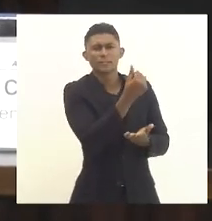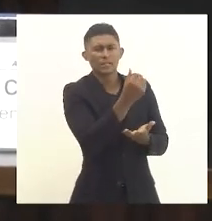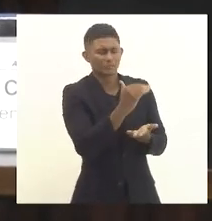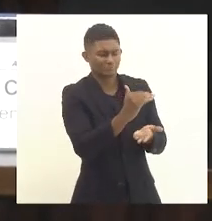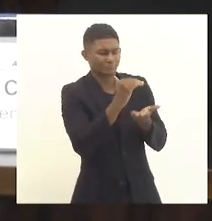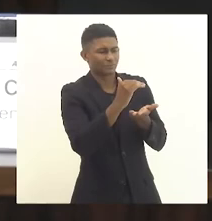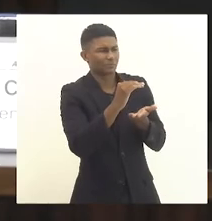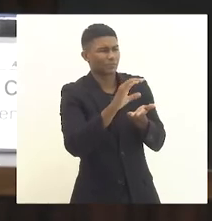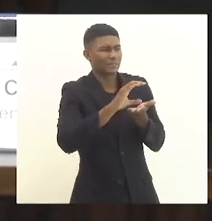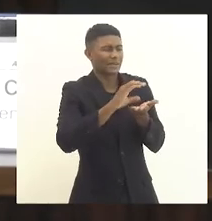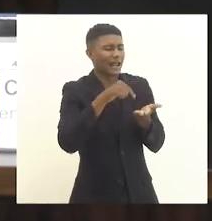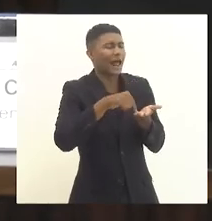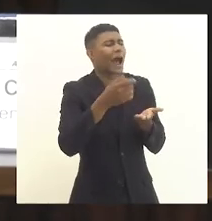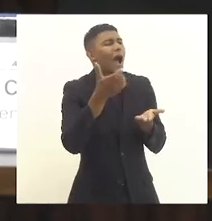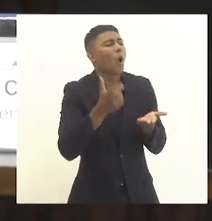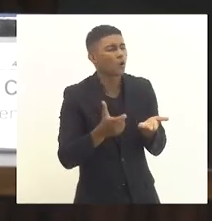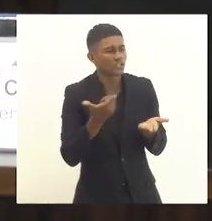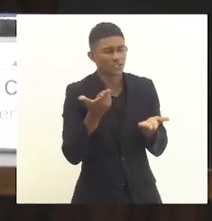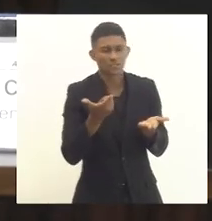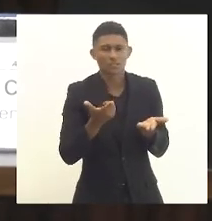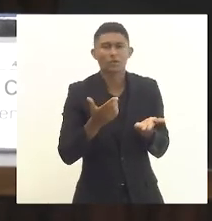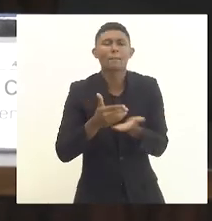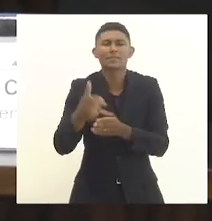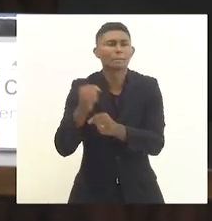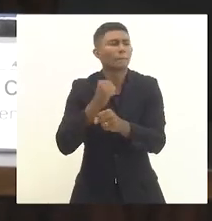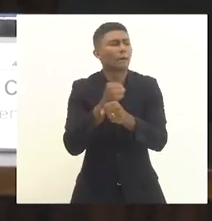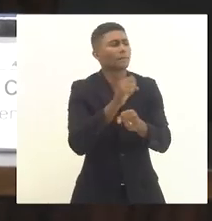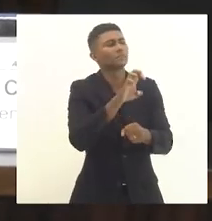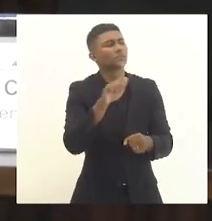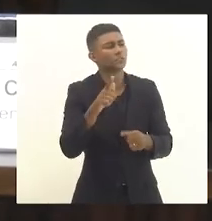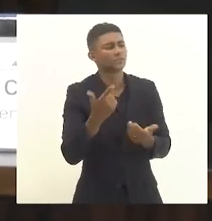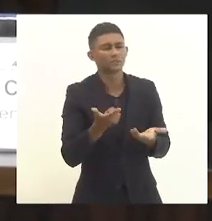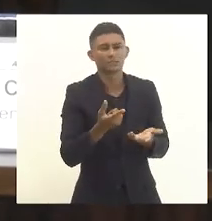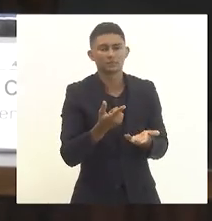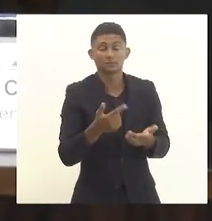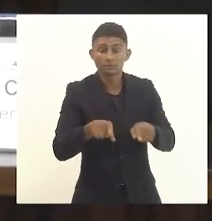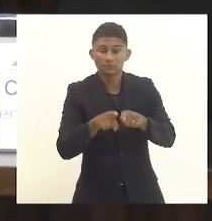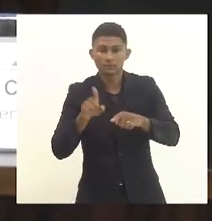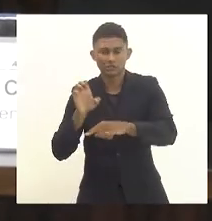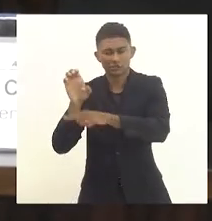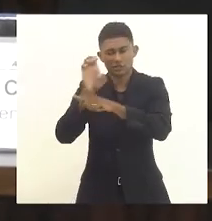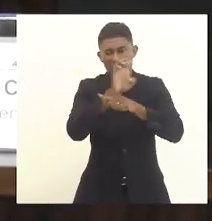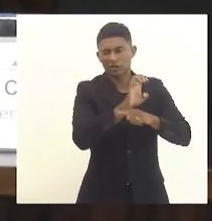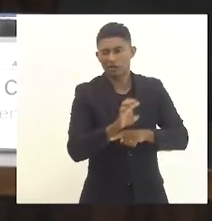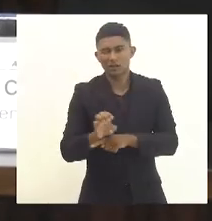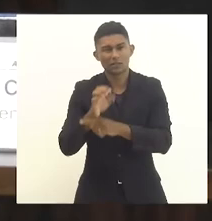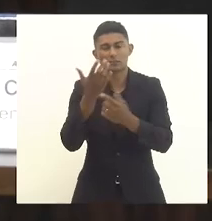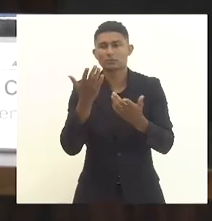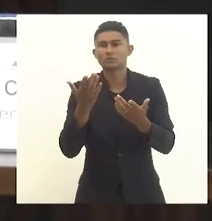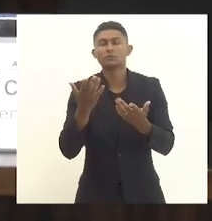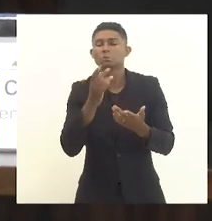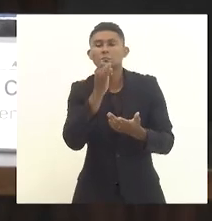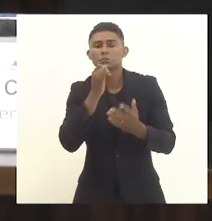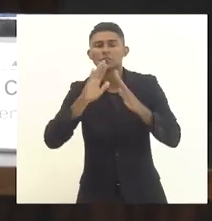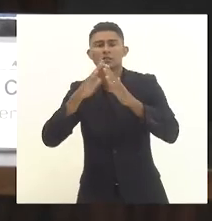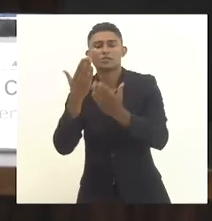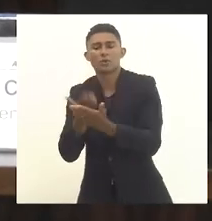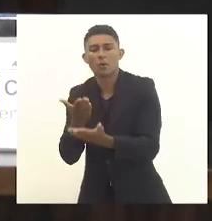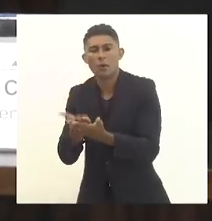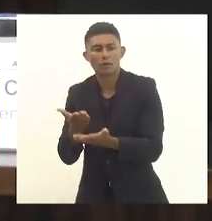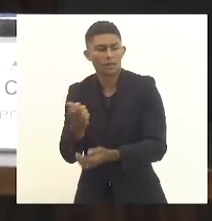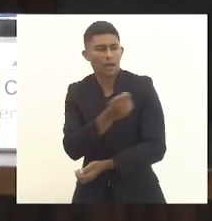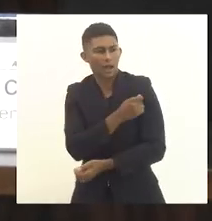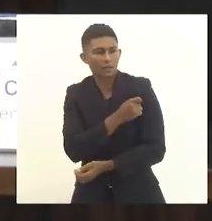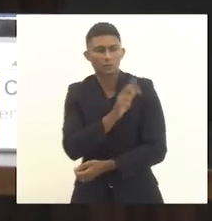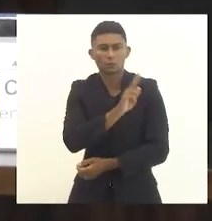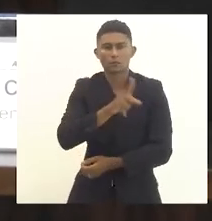5G? Como o Estado e municípios se prepararam para conectar escolas, alunos e professores?